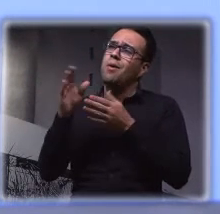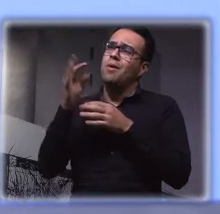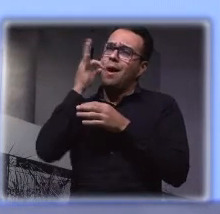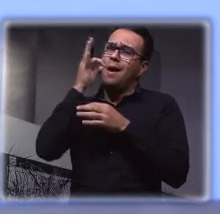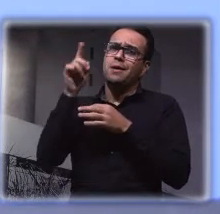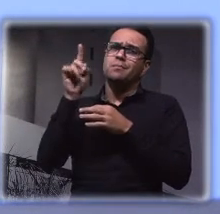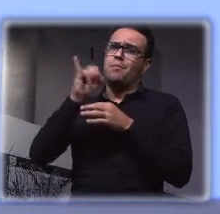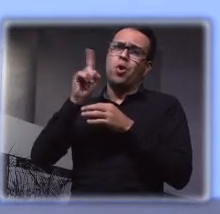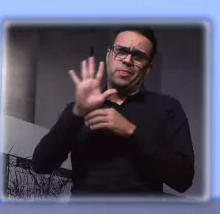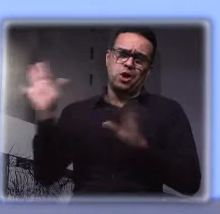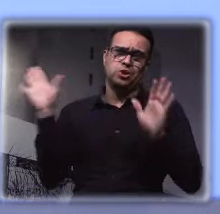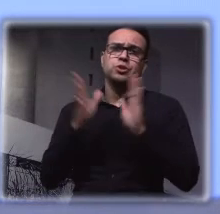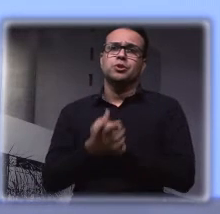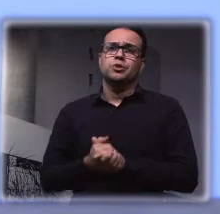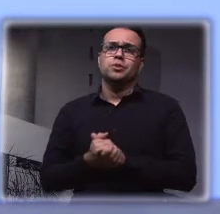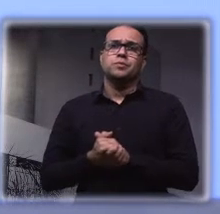interessa.